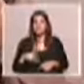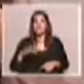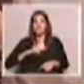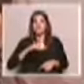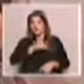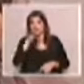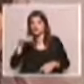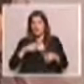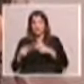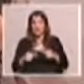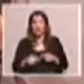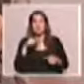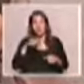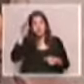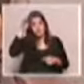que é produzido com leite de ovelha,